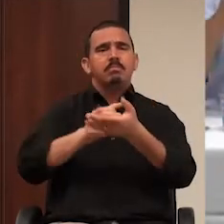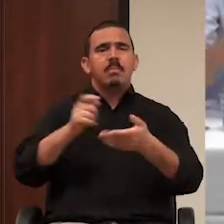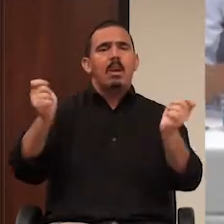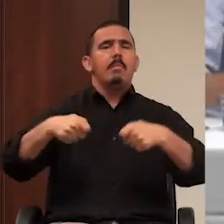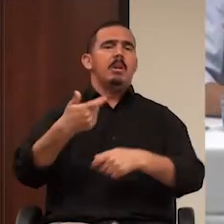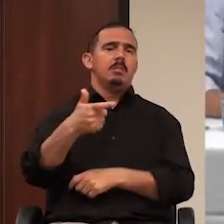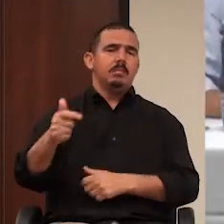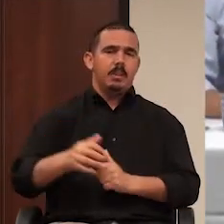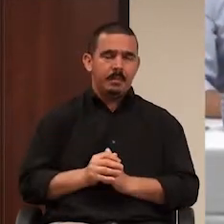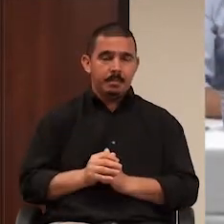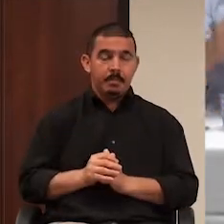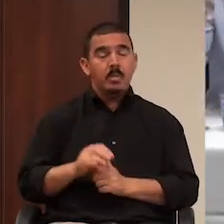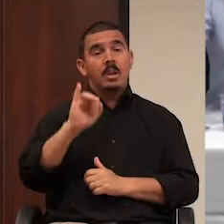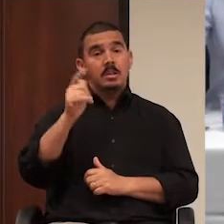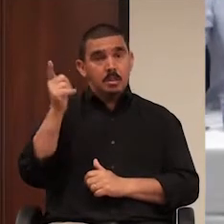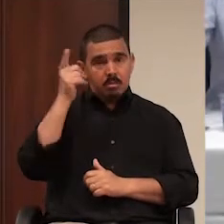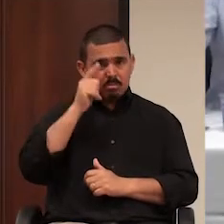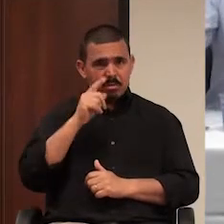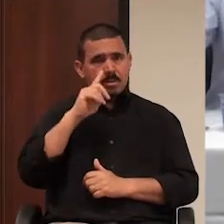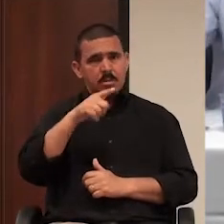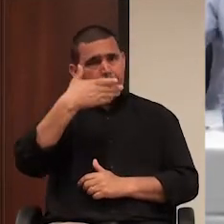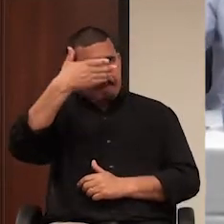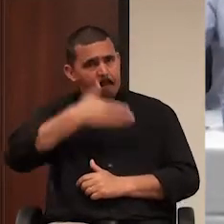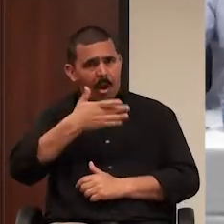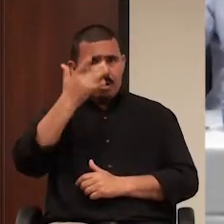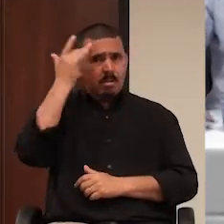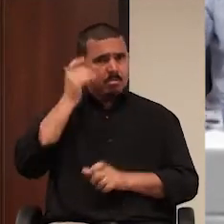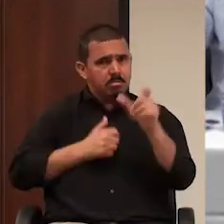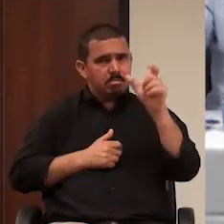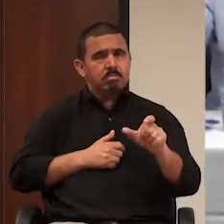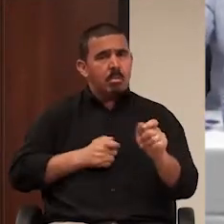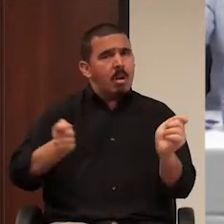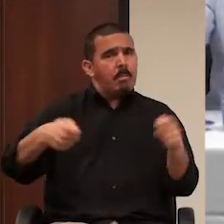Se eu conseguir a interdição, fica mais fácil